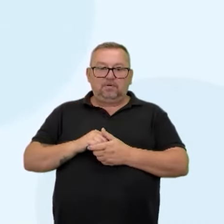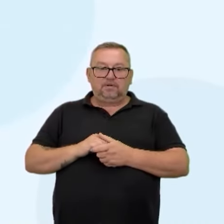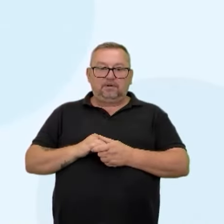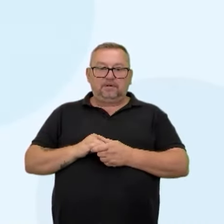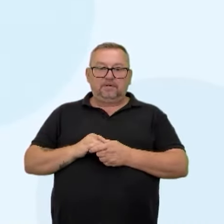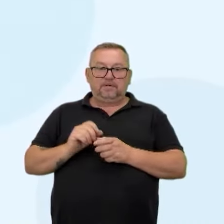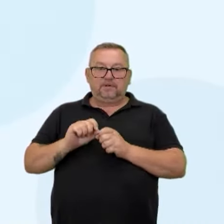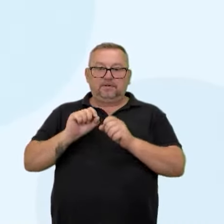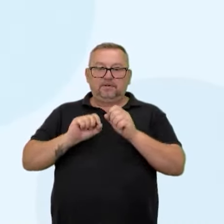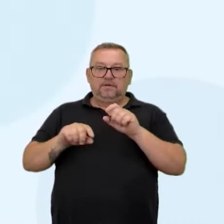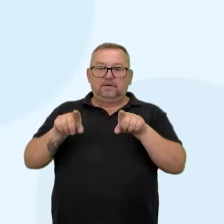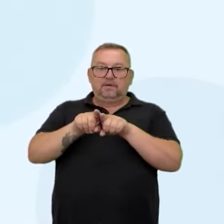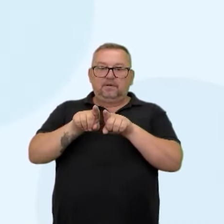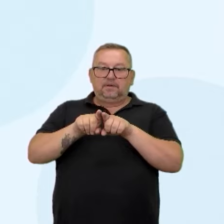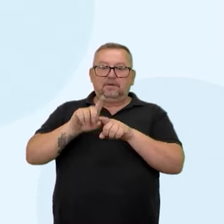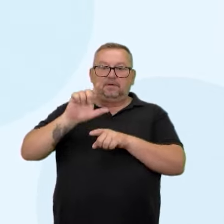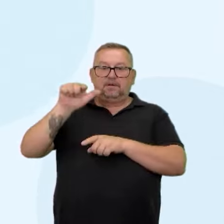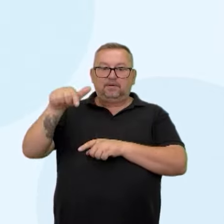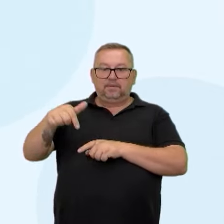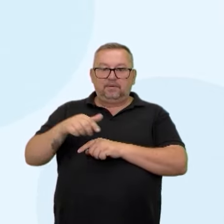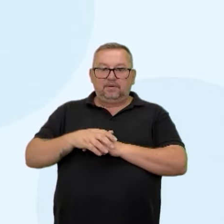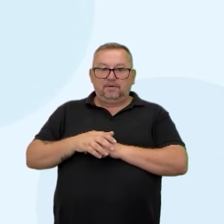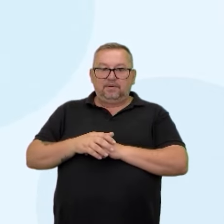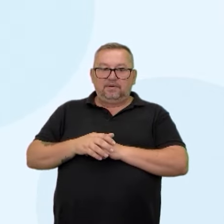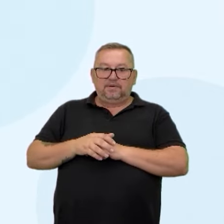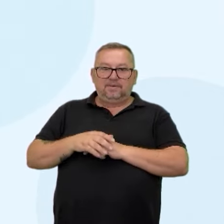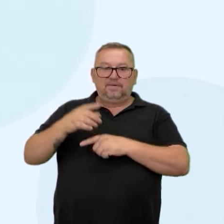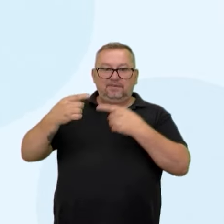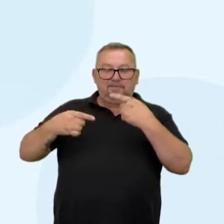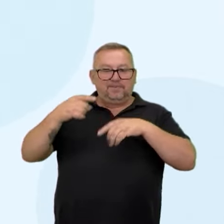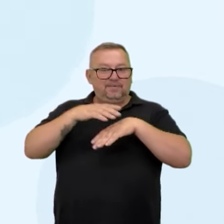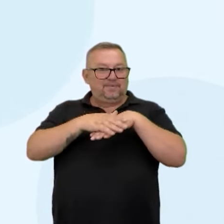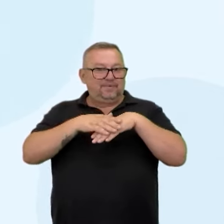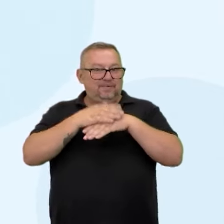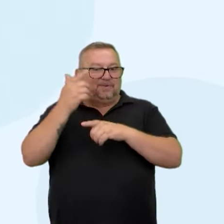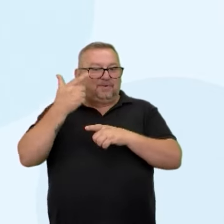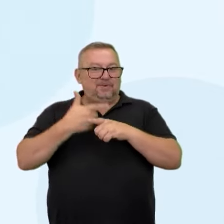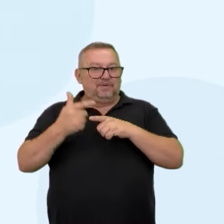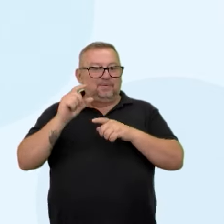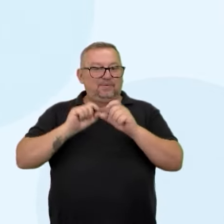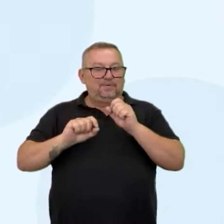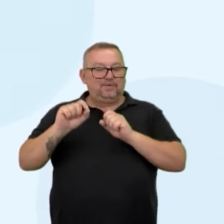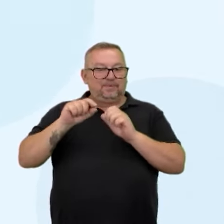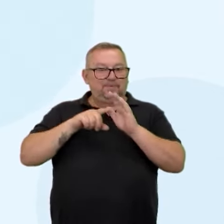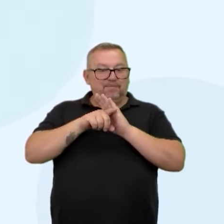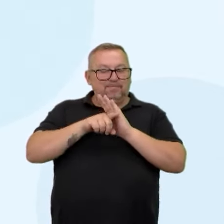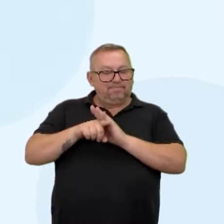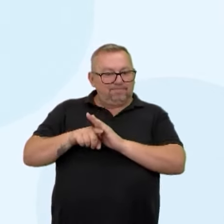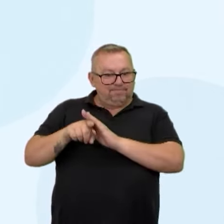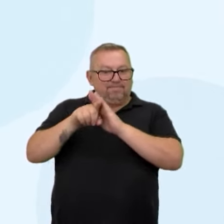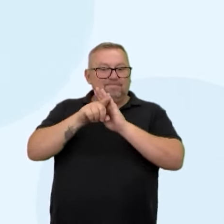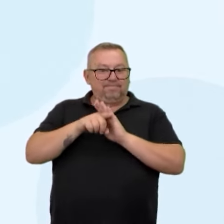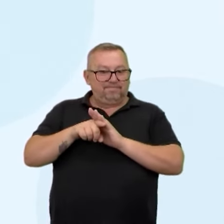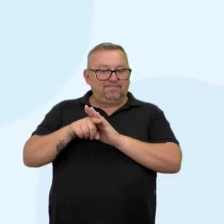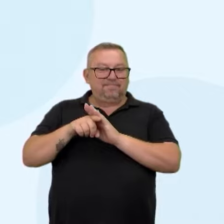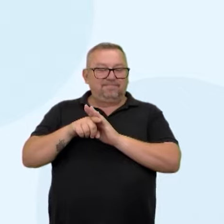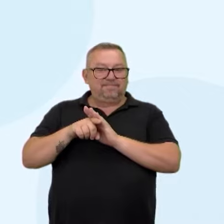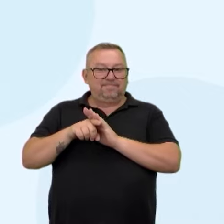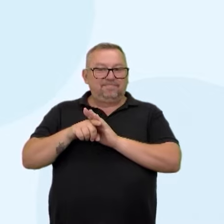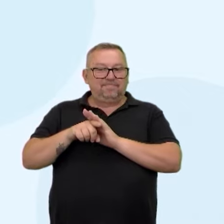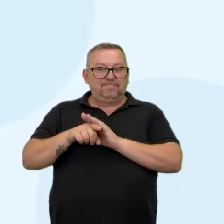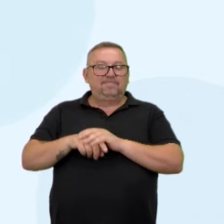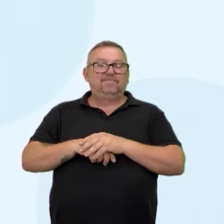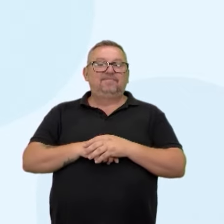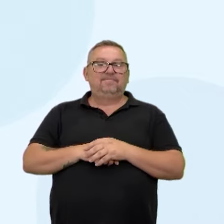falei sobre essa questão. E na sequência aí, discuta, conversa sobre a questão da cultura, pesquise também aí sobre